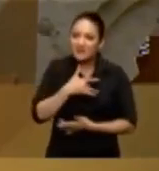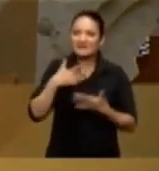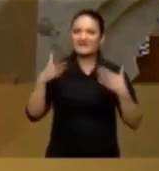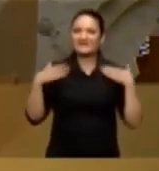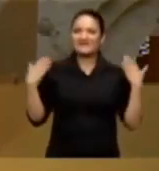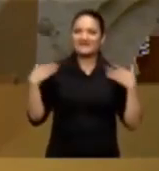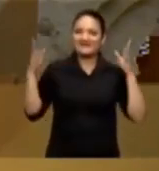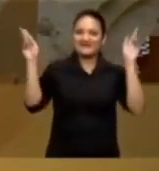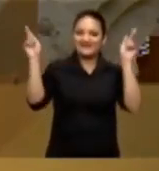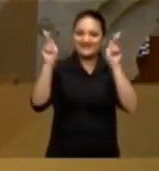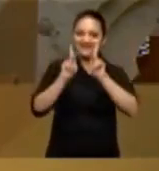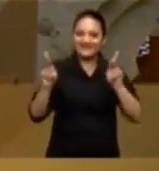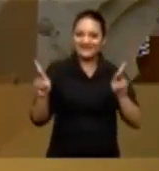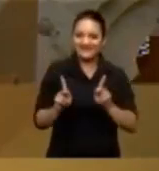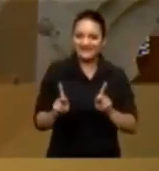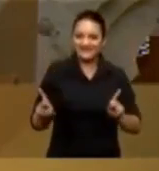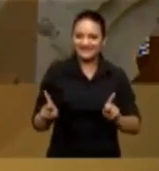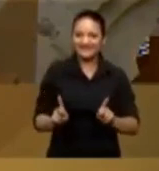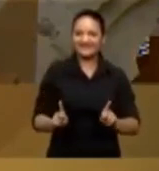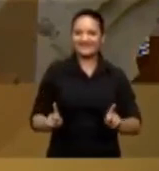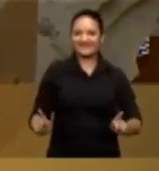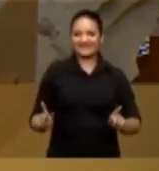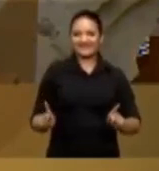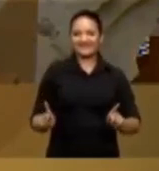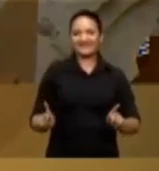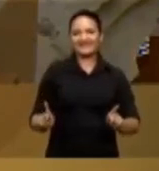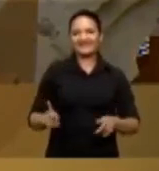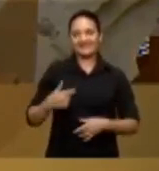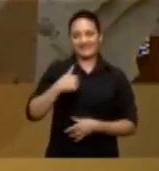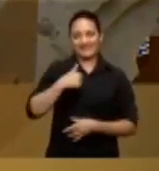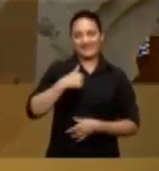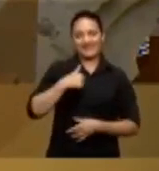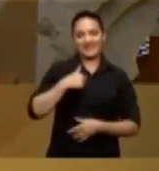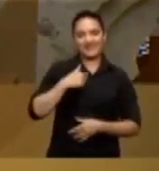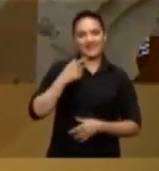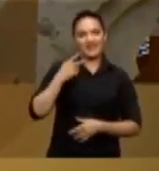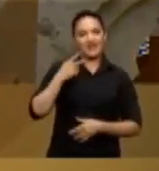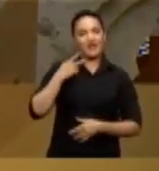e paz é o que este